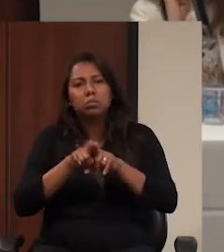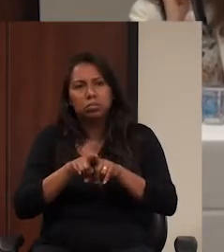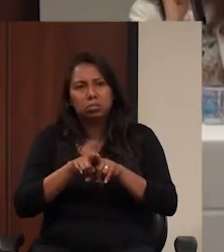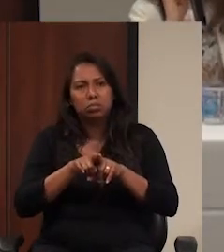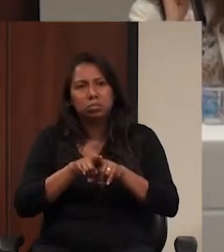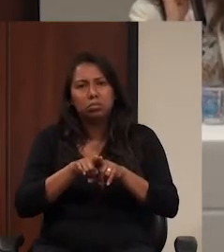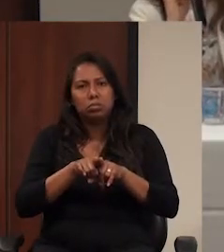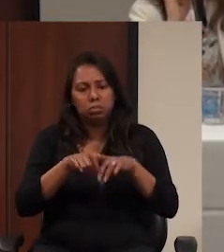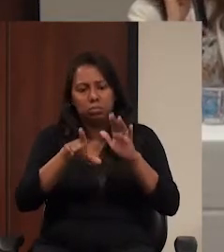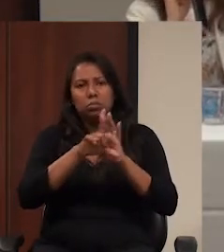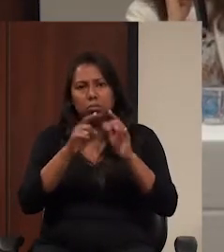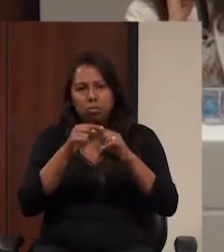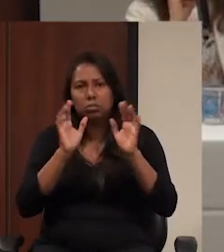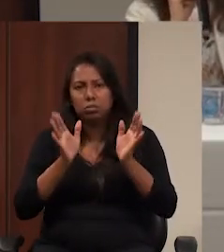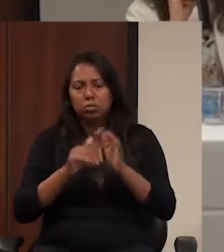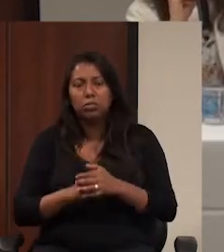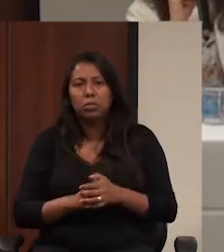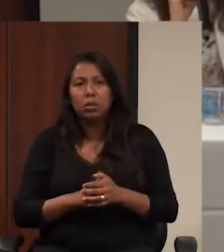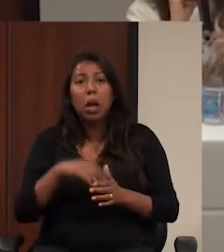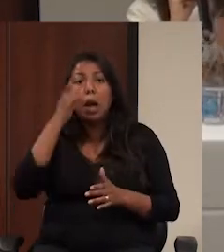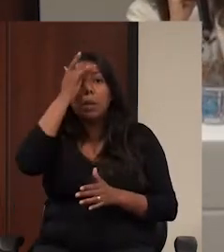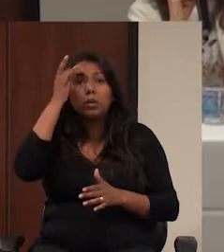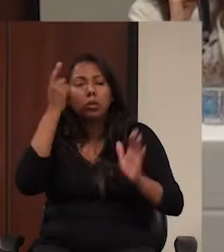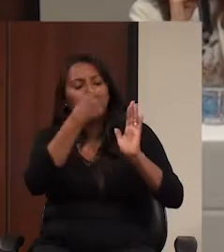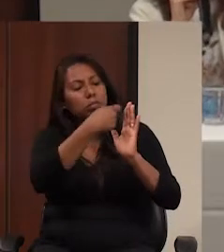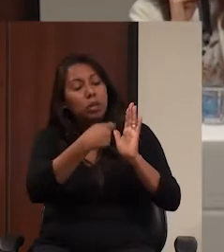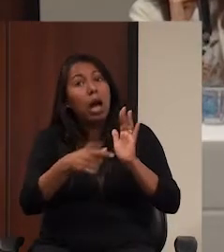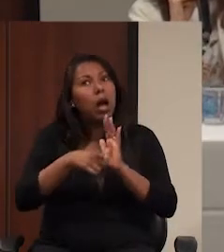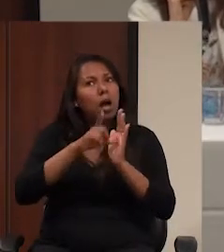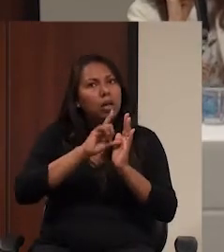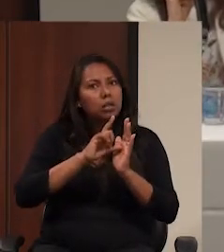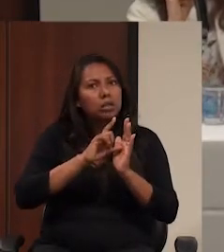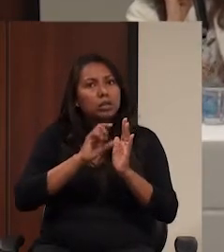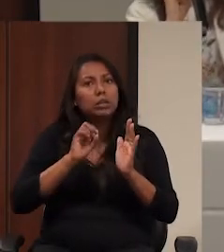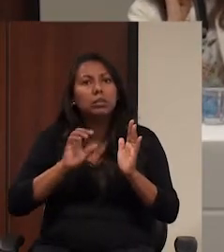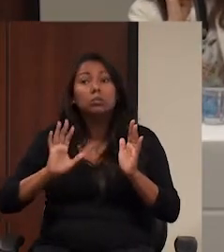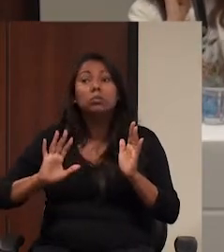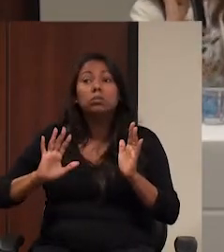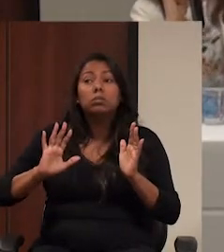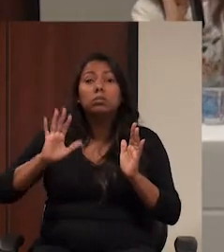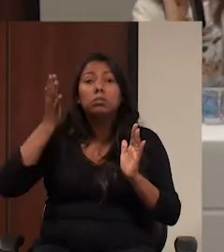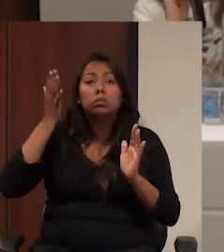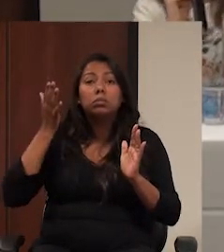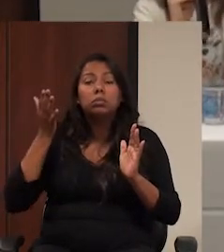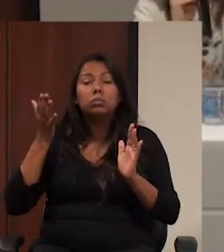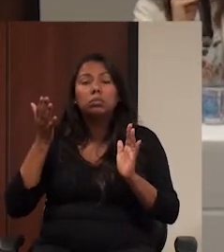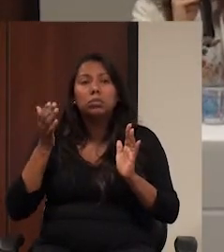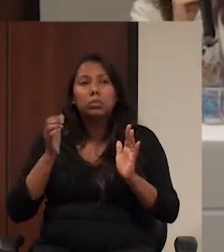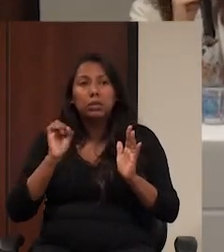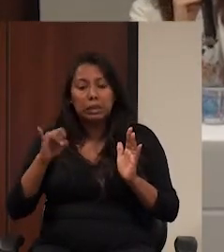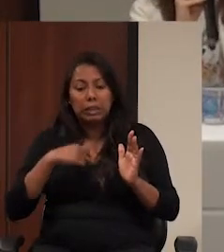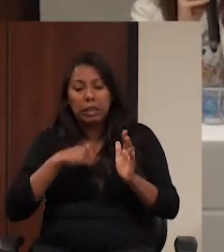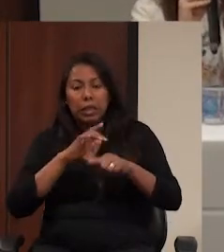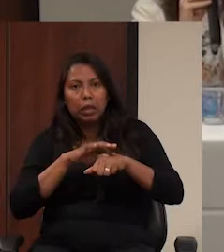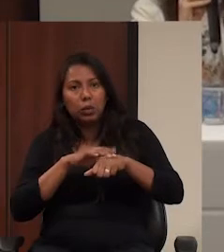regulamentou. Que é a pessoa poder deixar escrito o que ela quer que aconteça com ela quando ela tiver uma